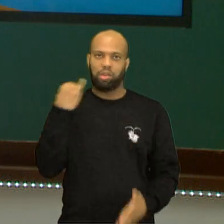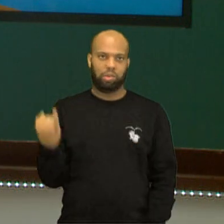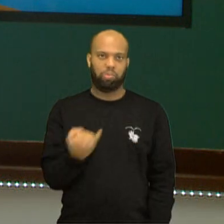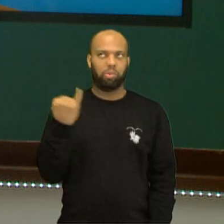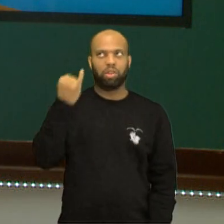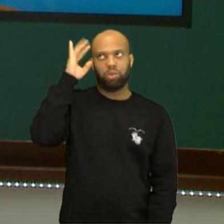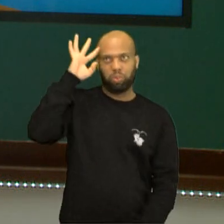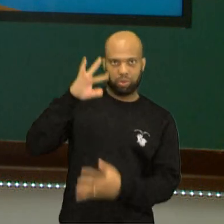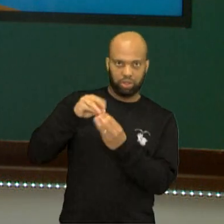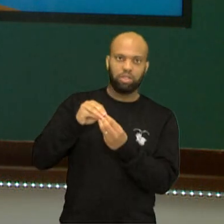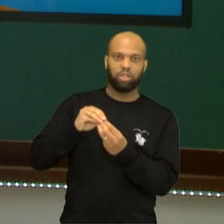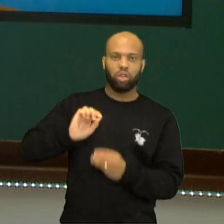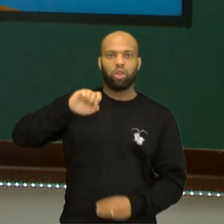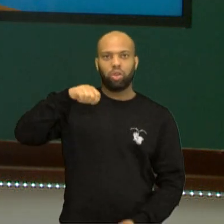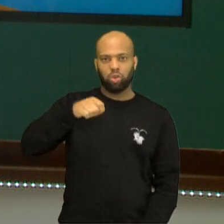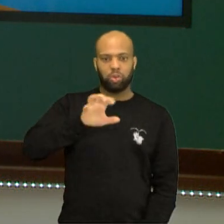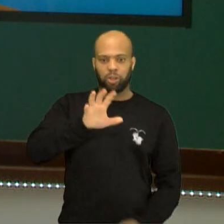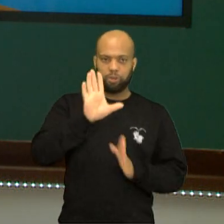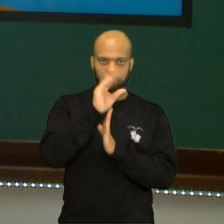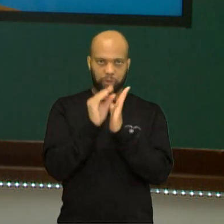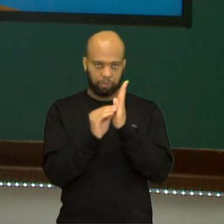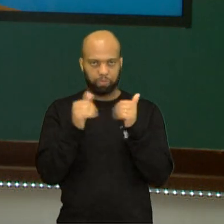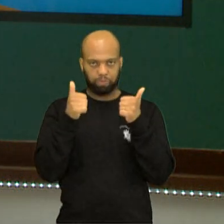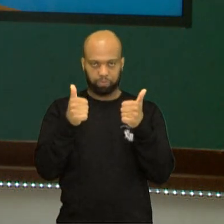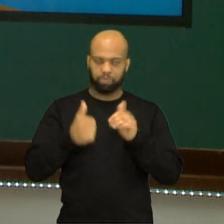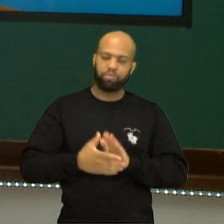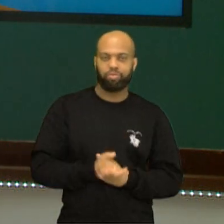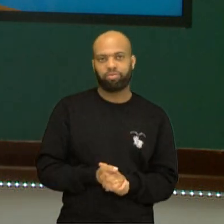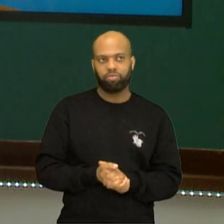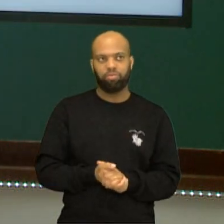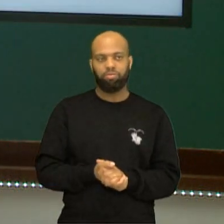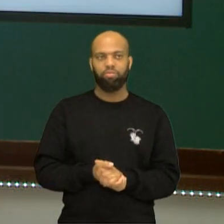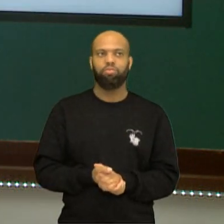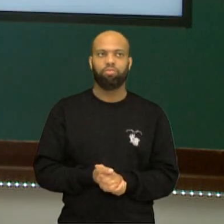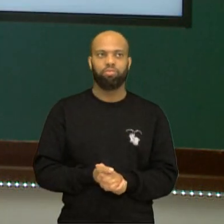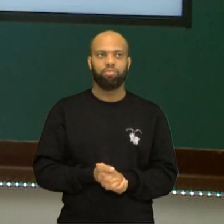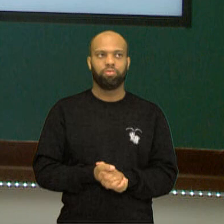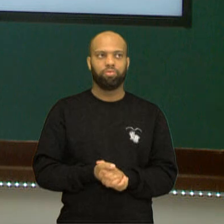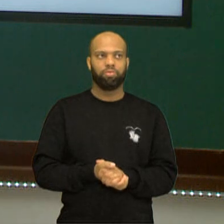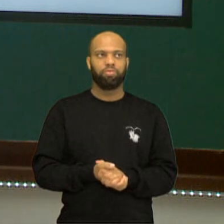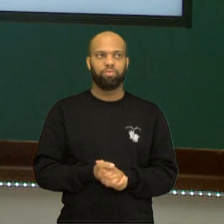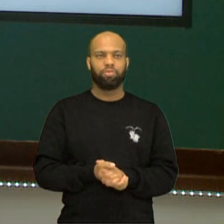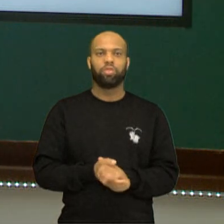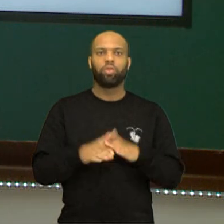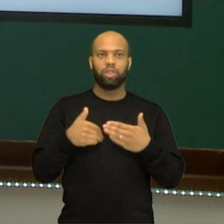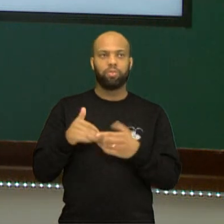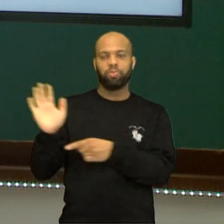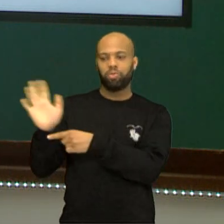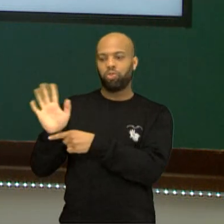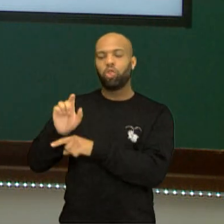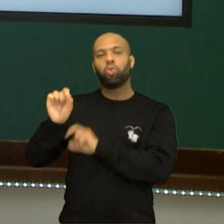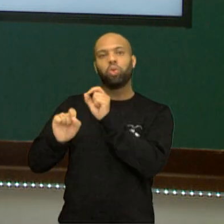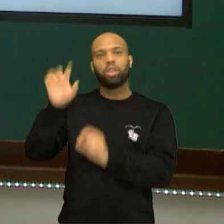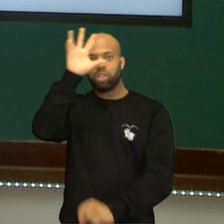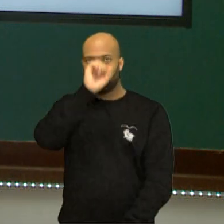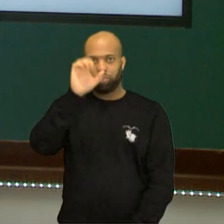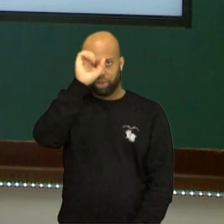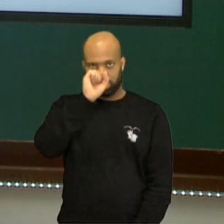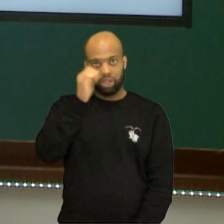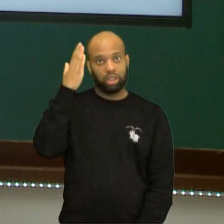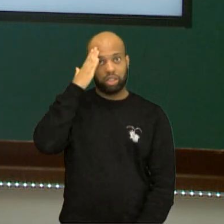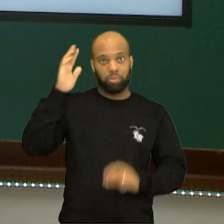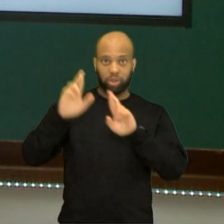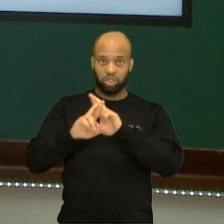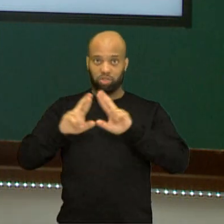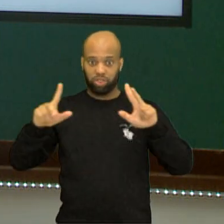nosso entendimento aí nos próximos conteúdos. Beleza? Queridos, nesse vídeo nós vamos aprender a diferenciar